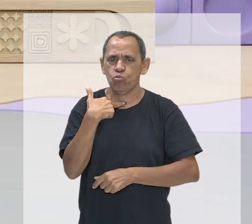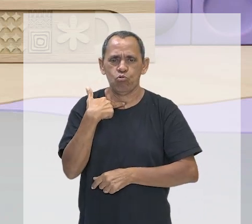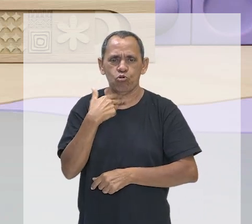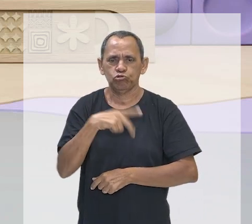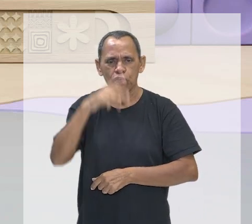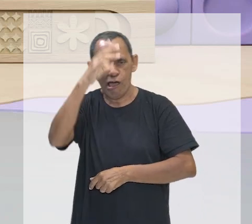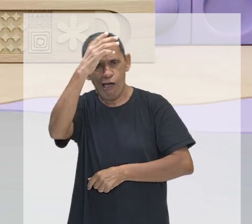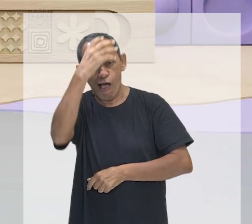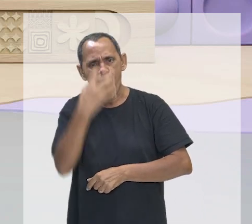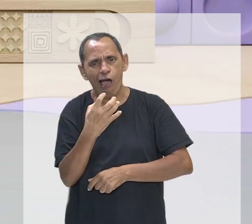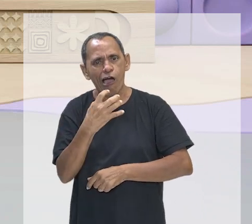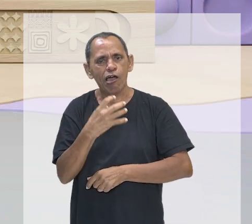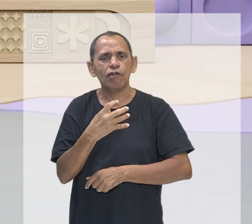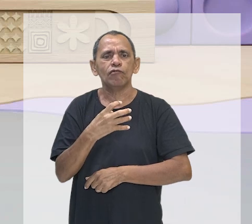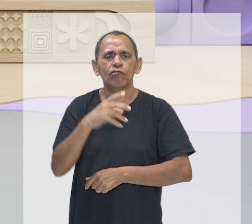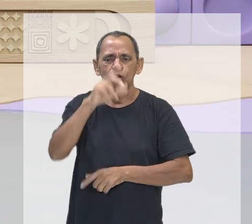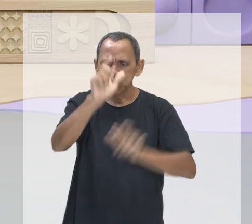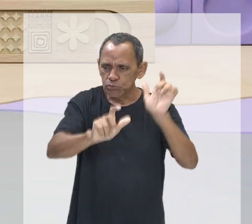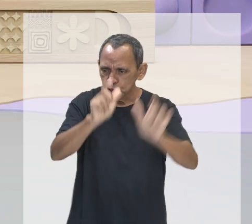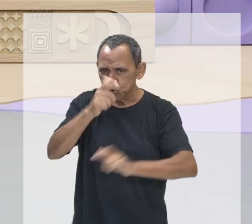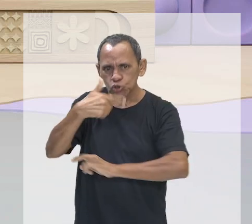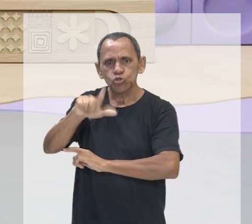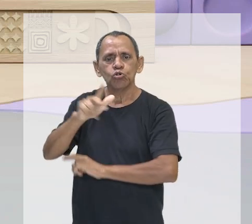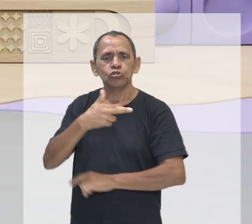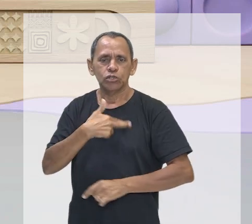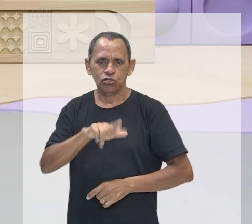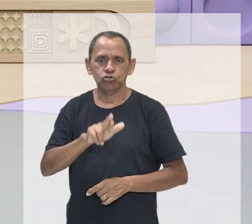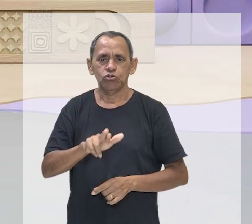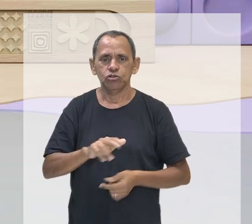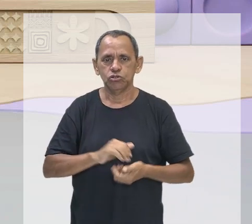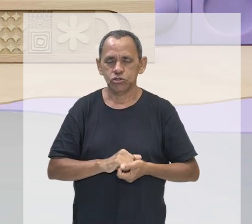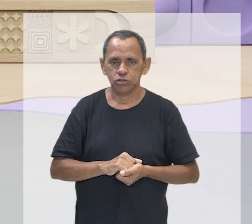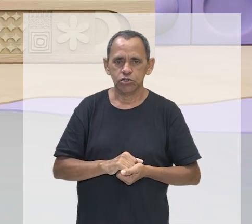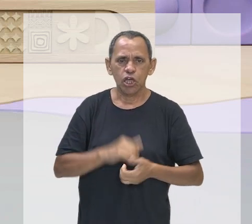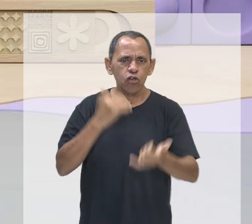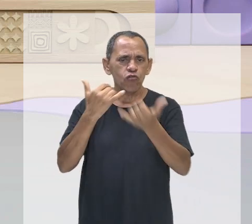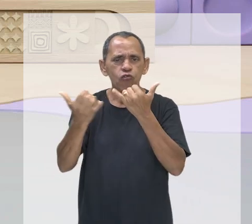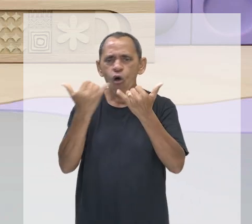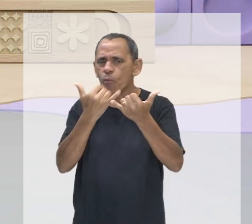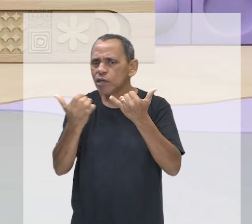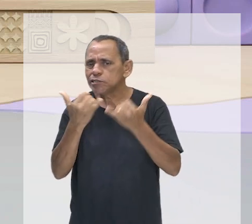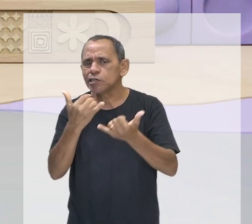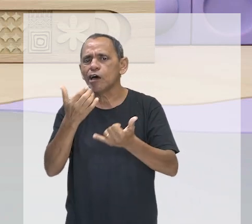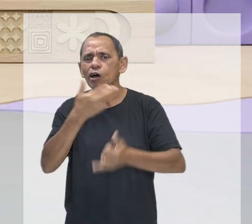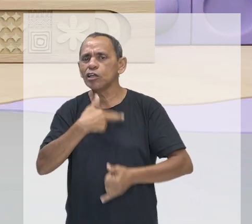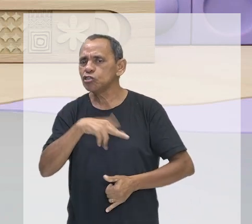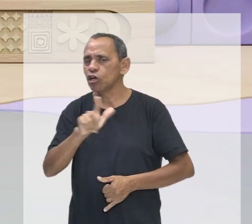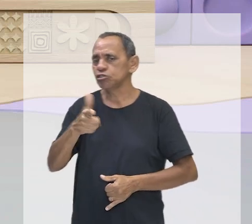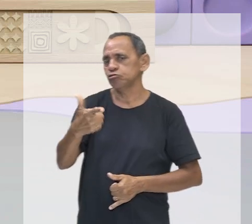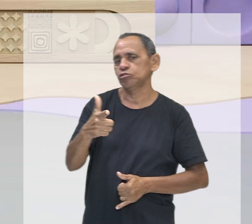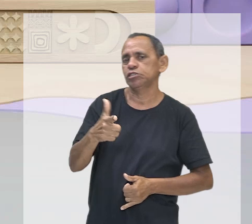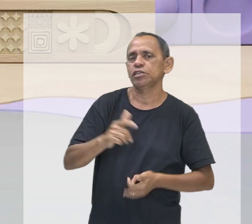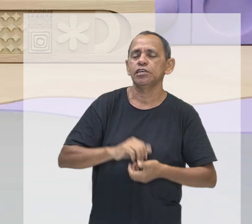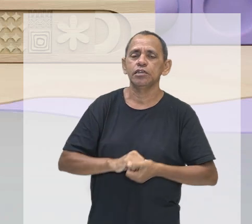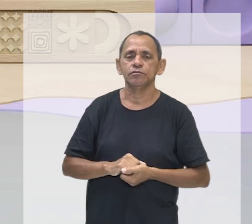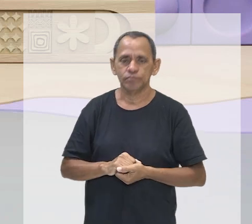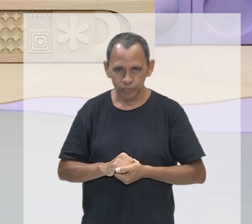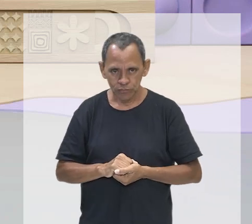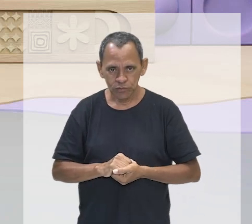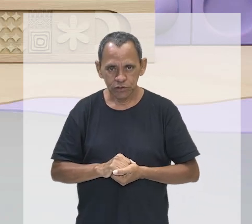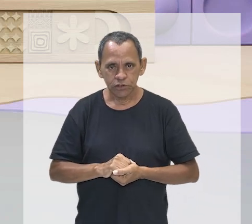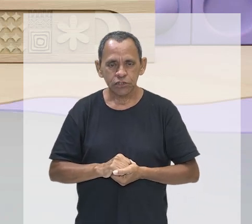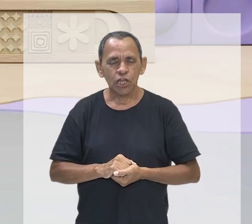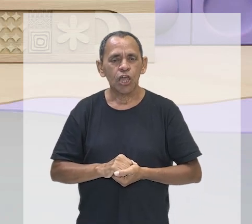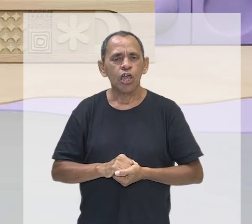religião para isso. A desinformação religiosa, né? As mentiras, as fake news que podem ser